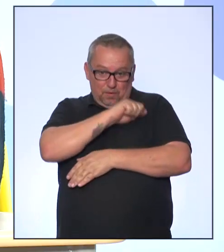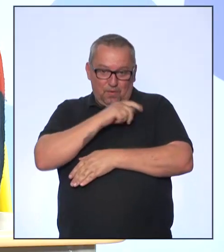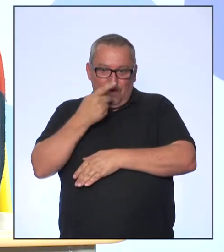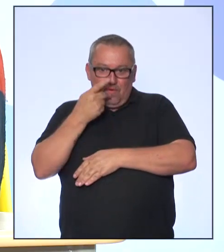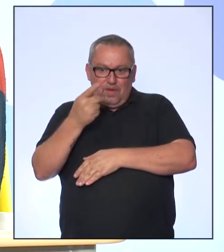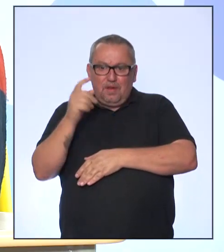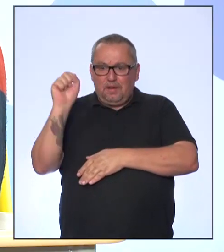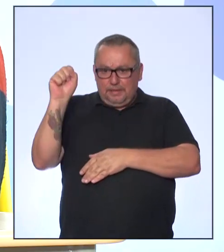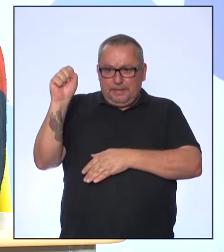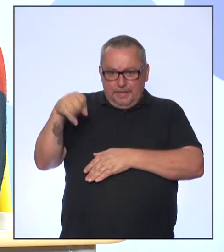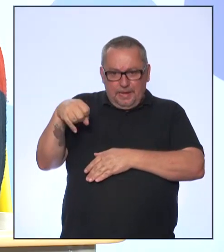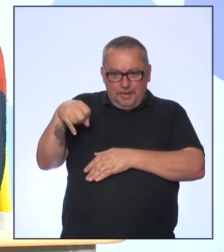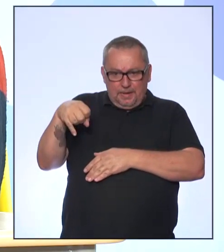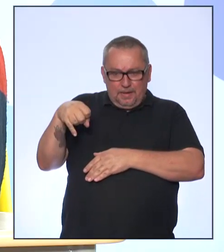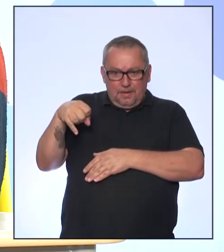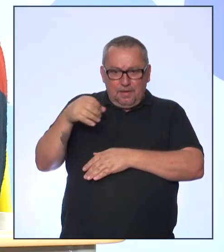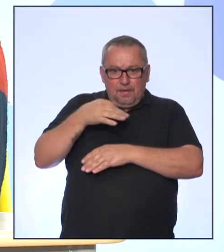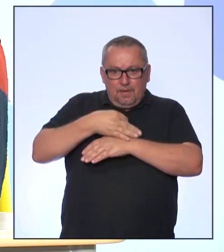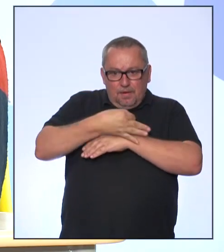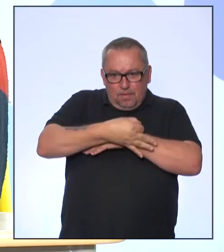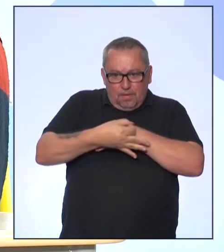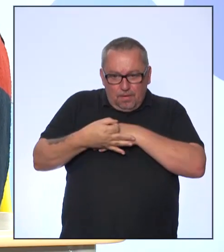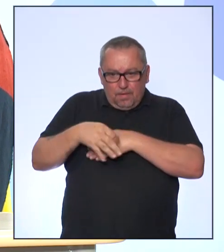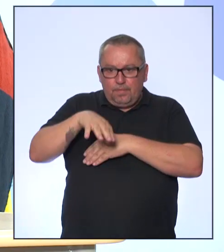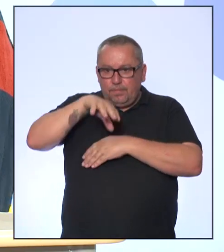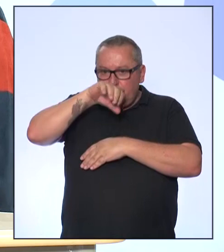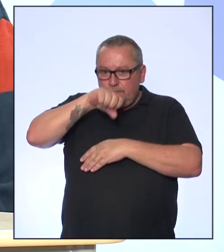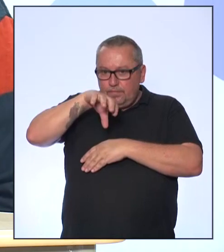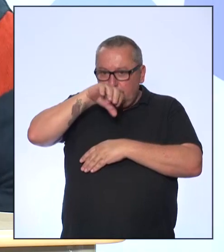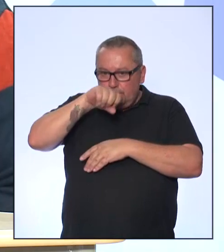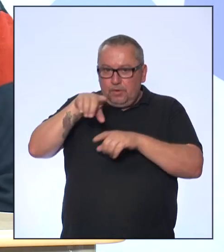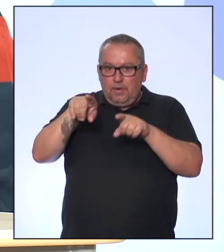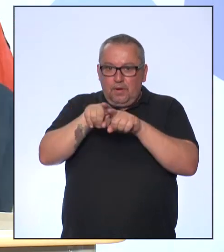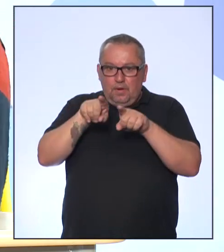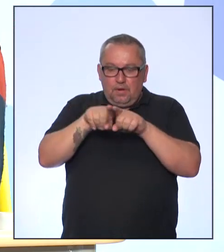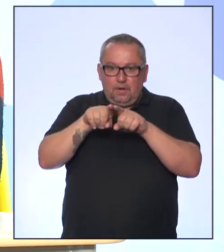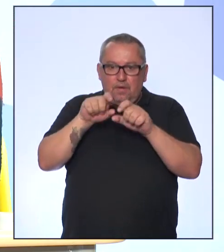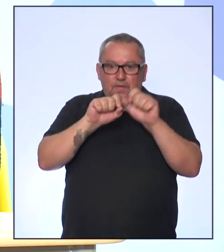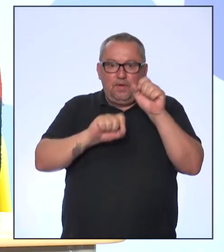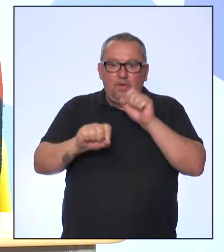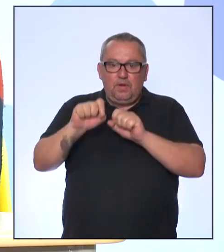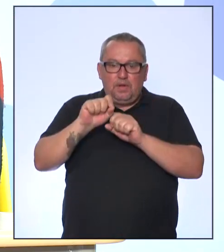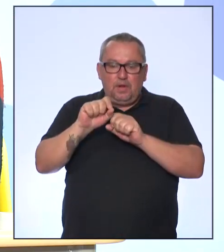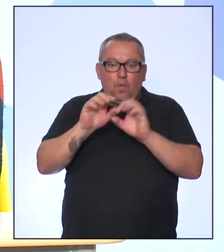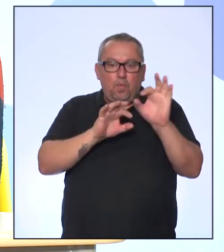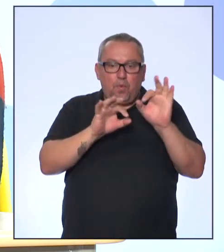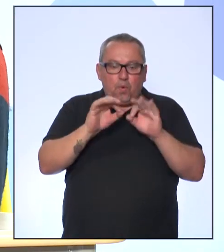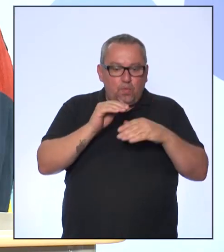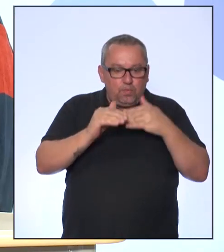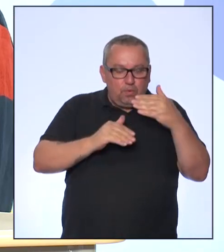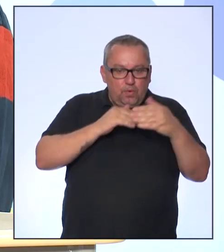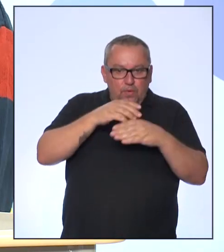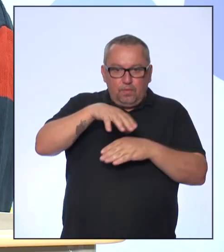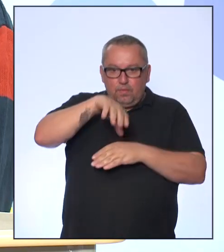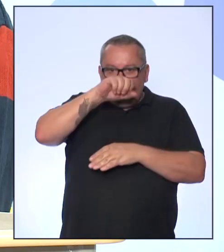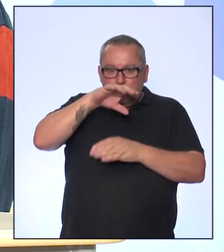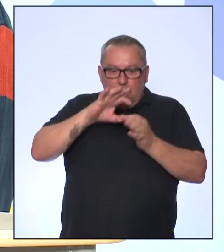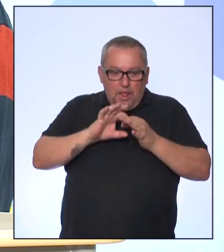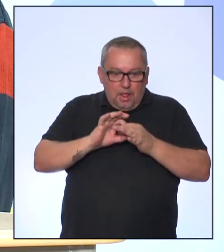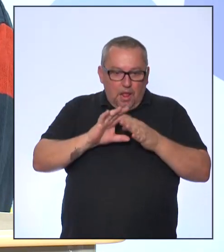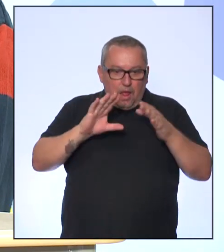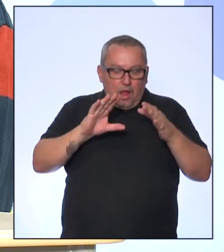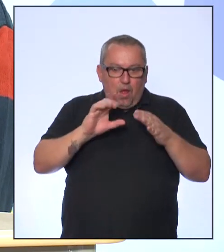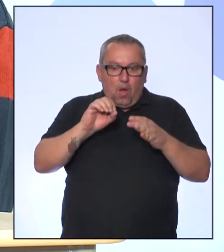que sim, as células respiram e elas fazem, né, aí um processo de respiração liberando o